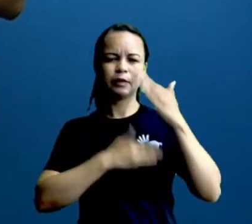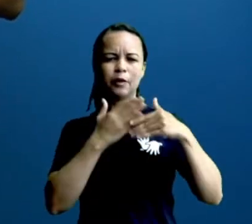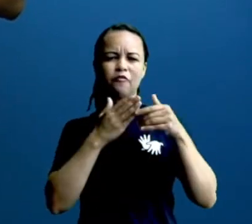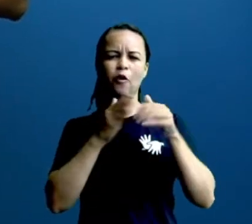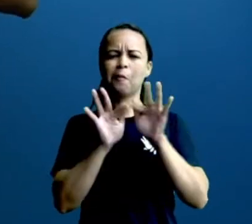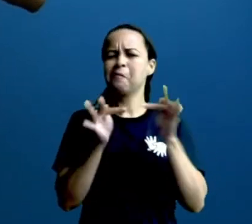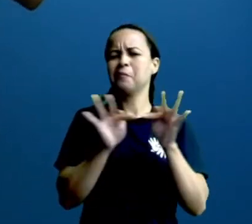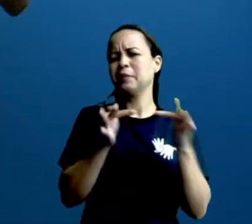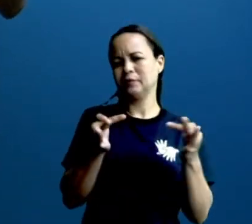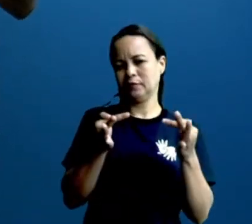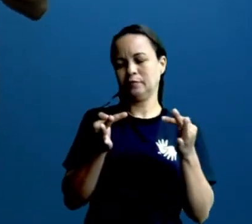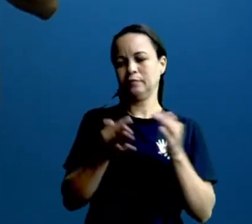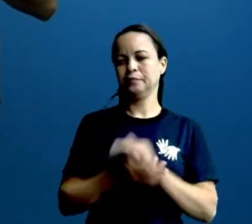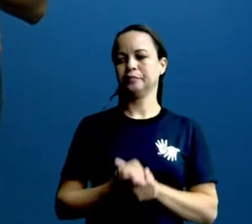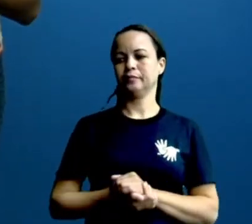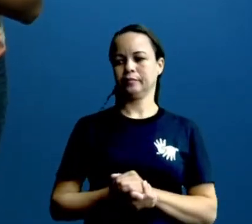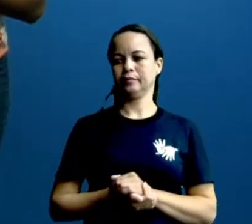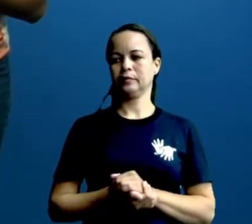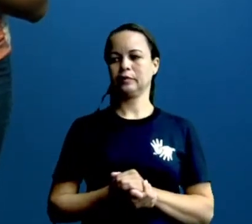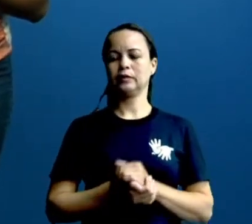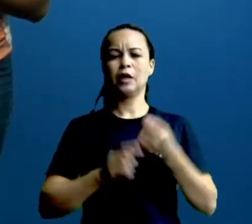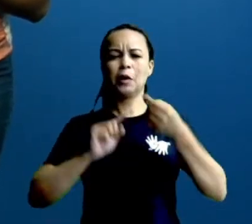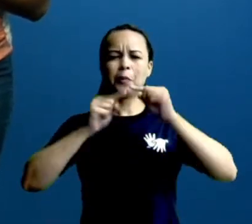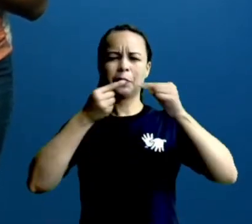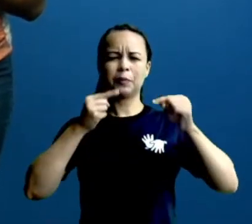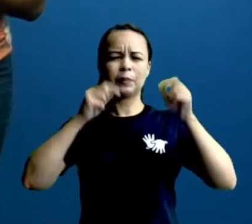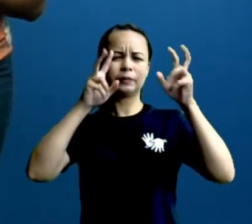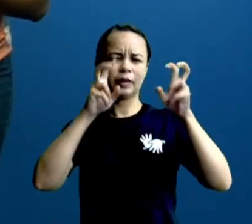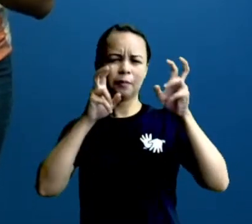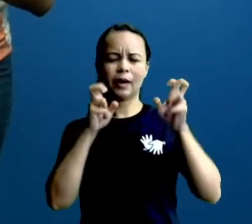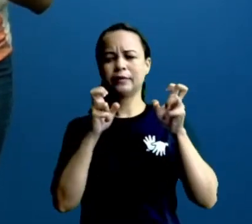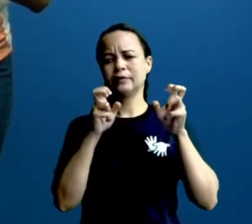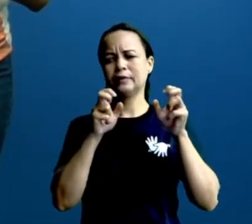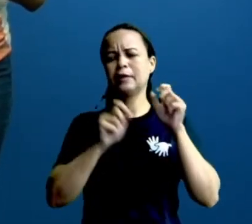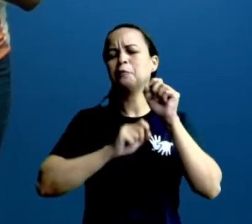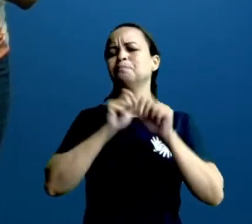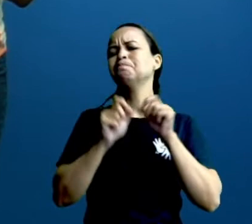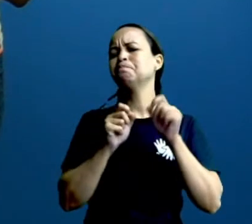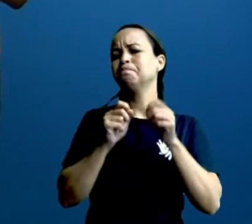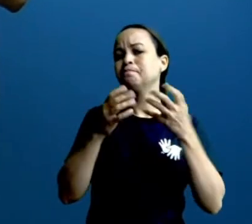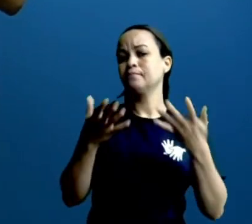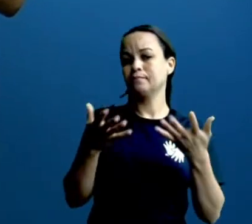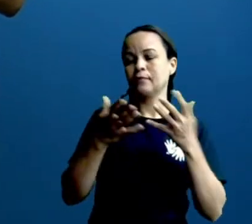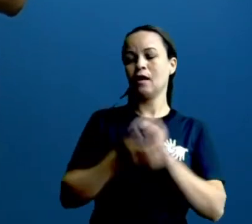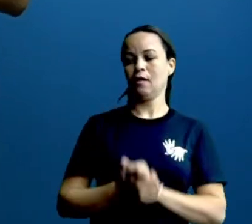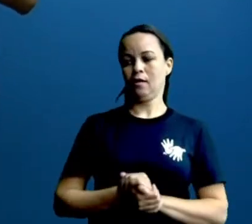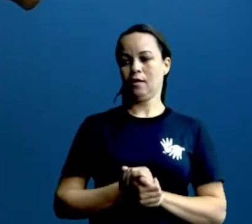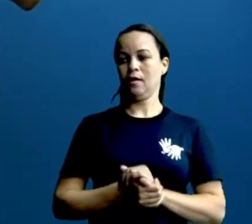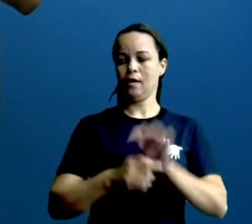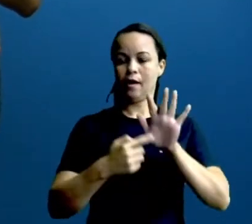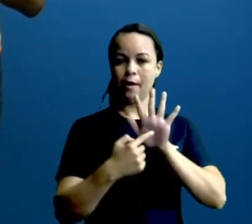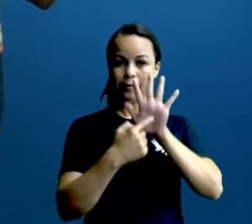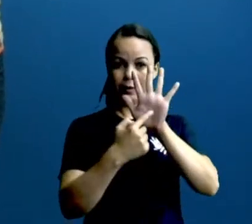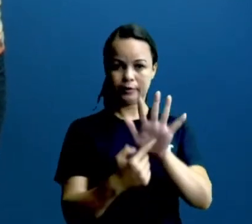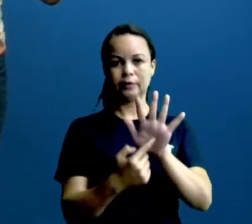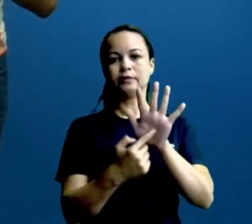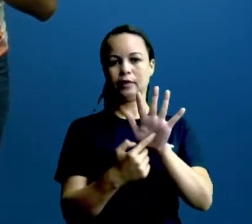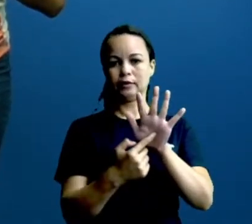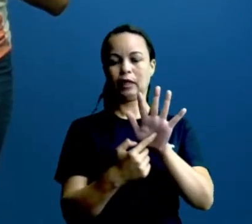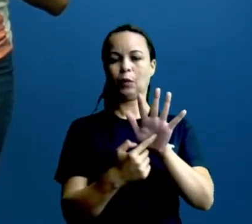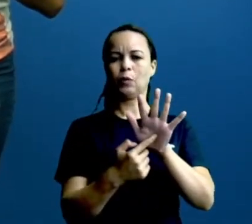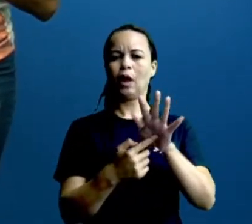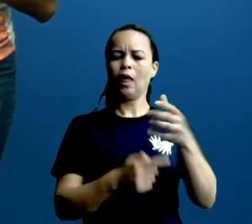bem simples. O que é a progressão temática? Enfim, é a apresentação, vê só,